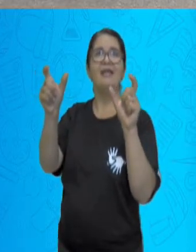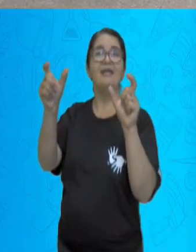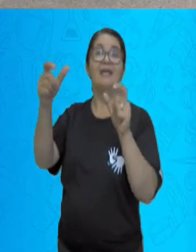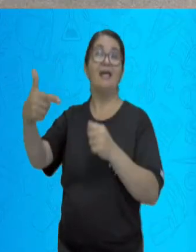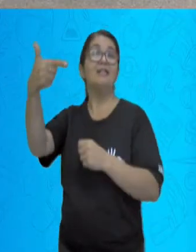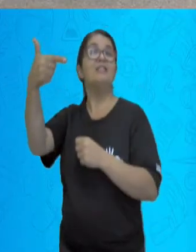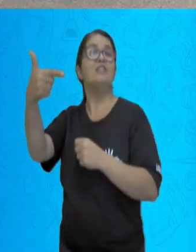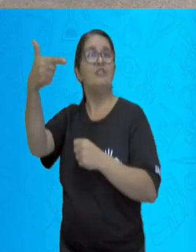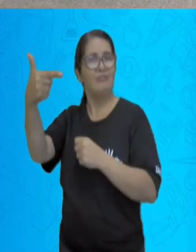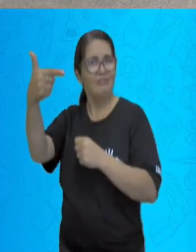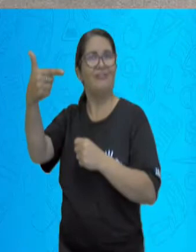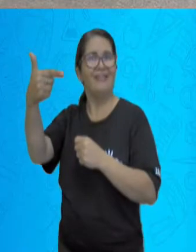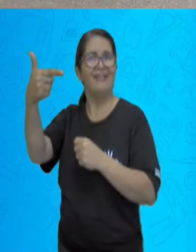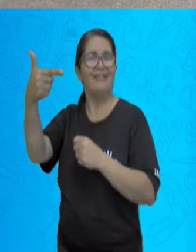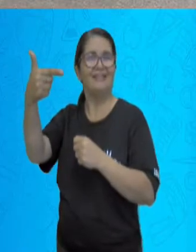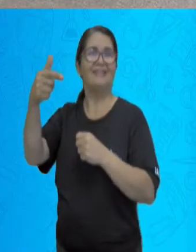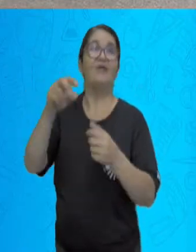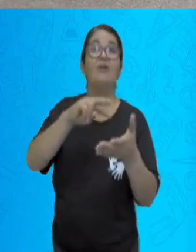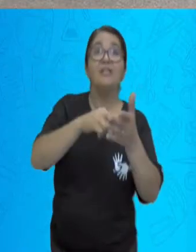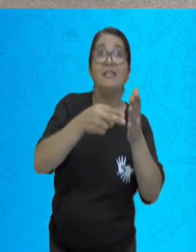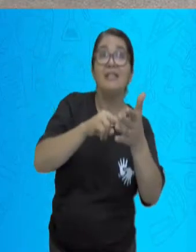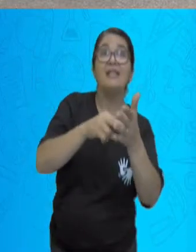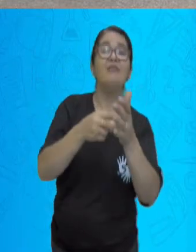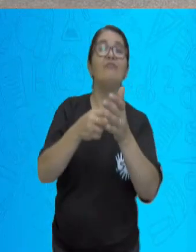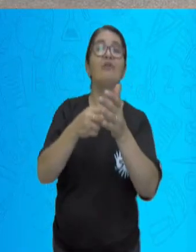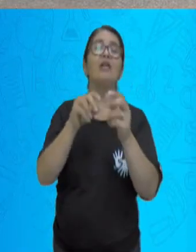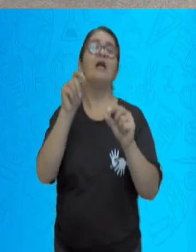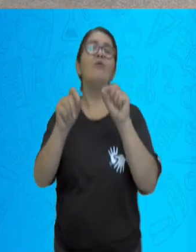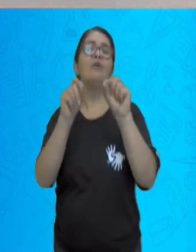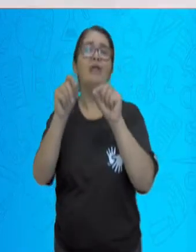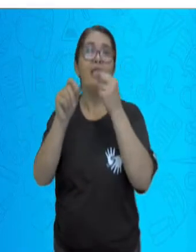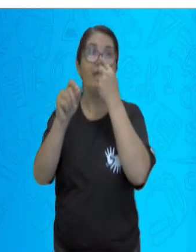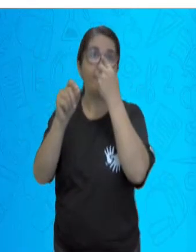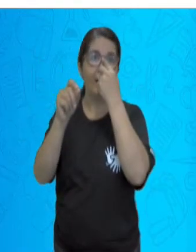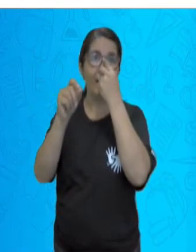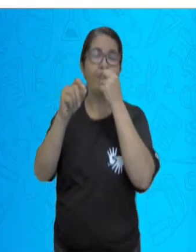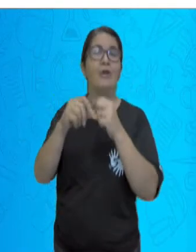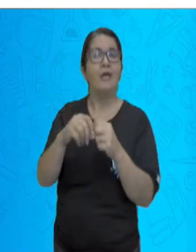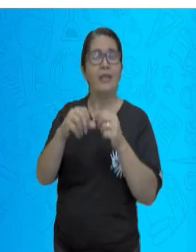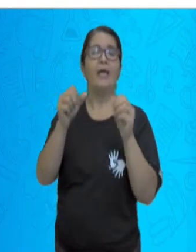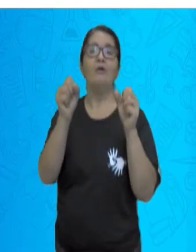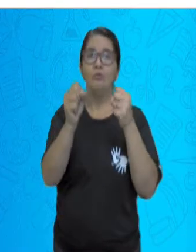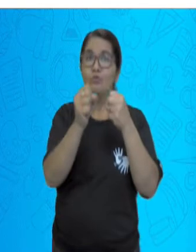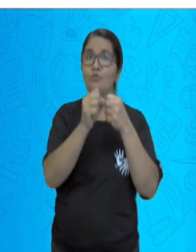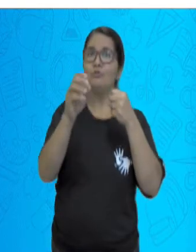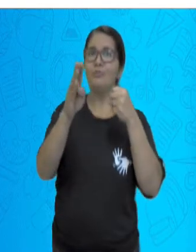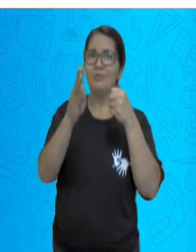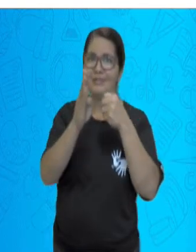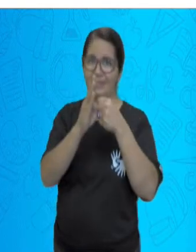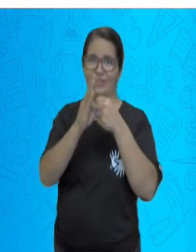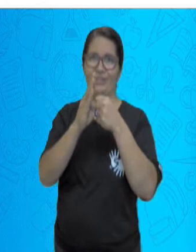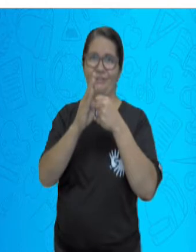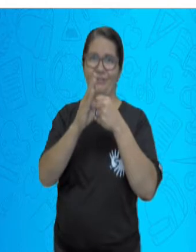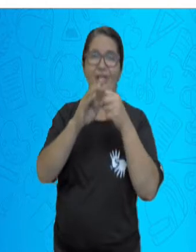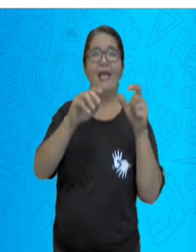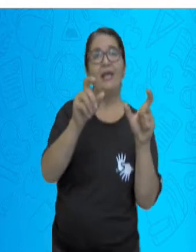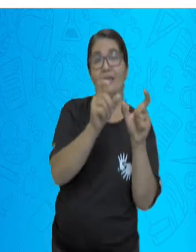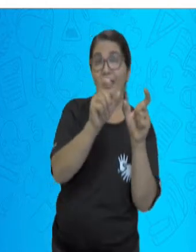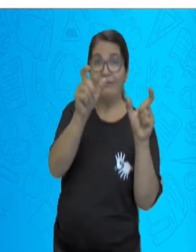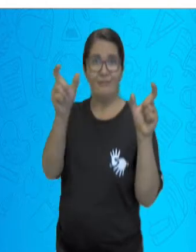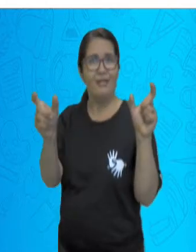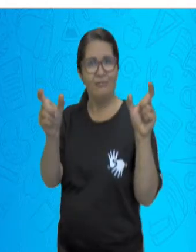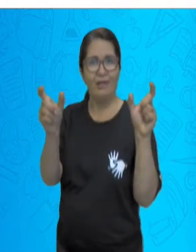o substantivo derivado. Perceberam? Flor. Eu já tenho floricultura. Isso é